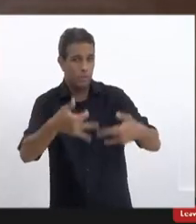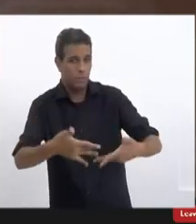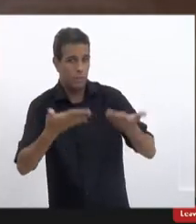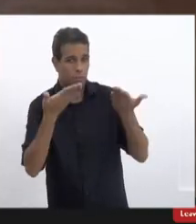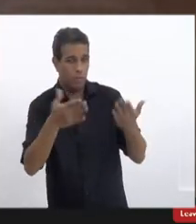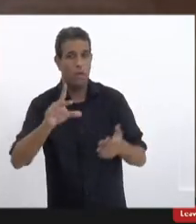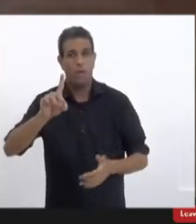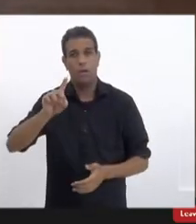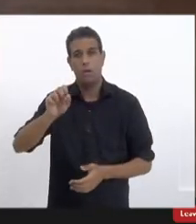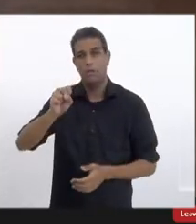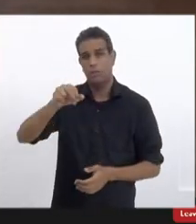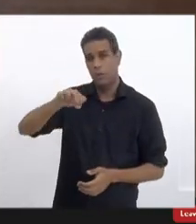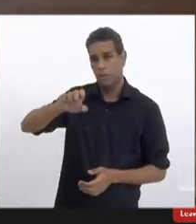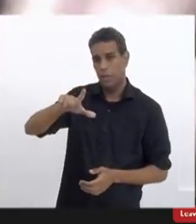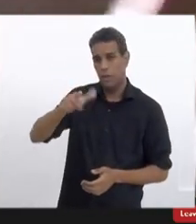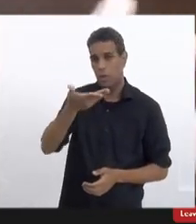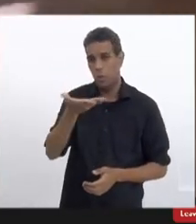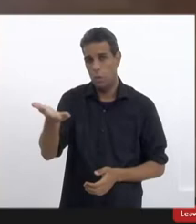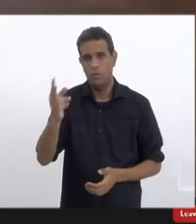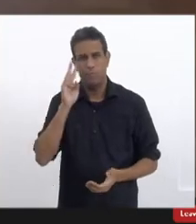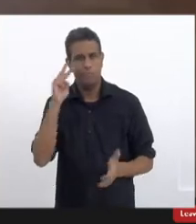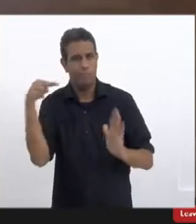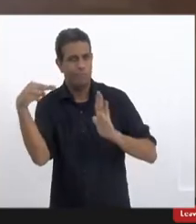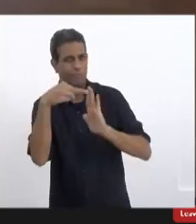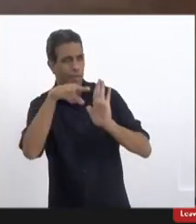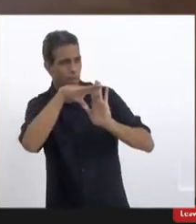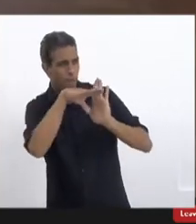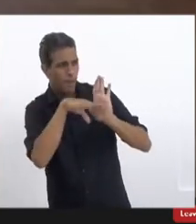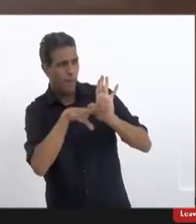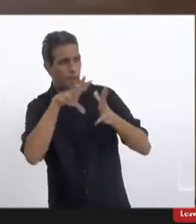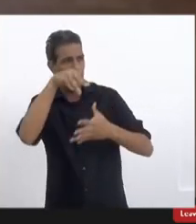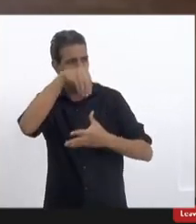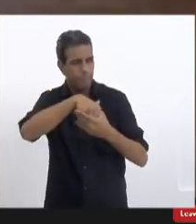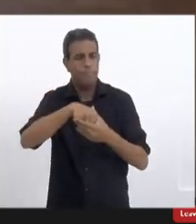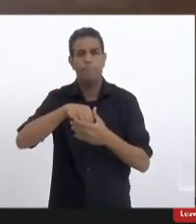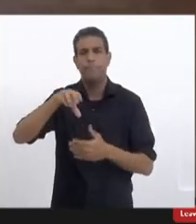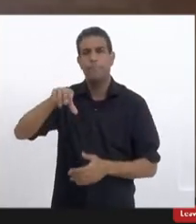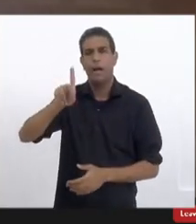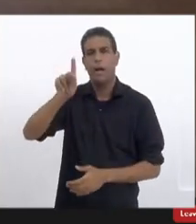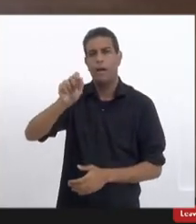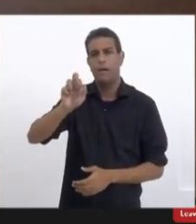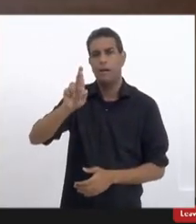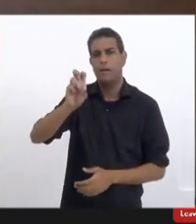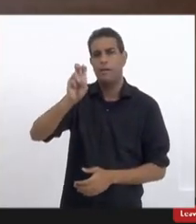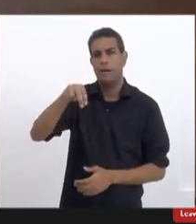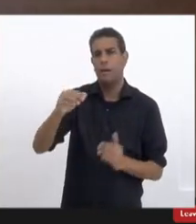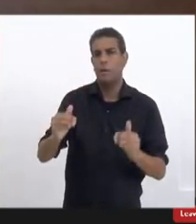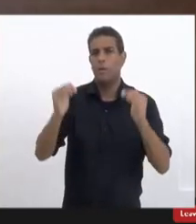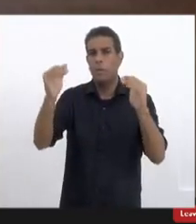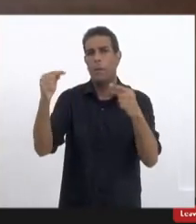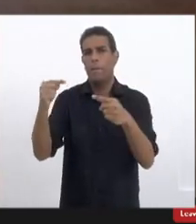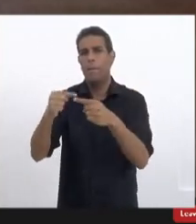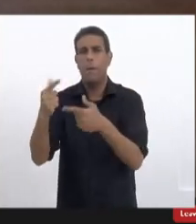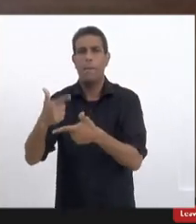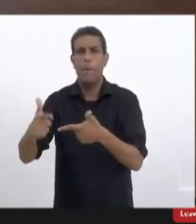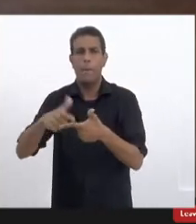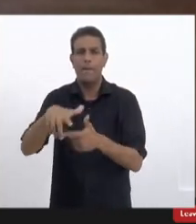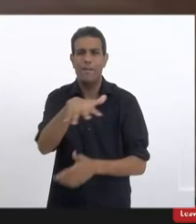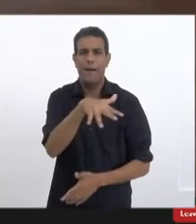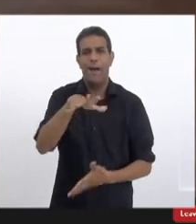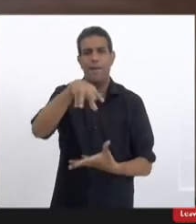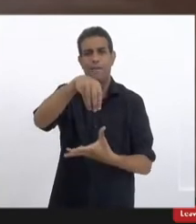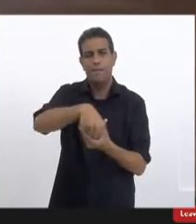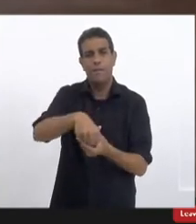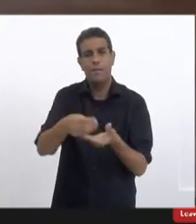algumas anotações aqui, então estou olhando as minhas anotações pelo Daniel, pela Karen. Esse é um problema multissetorial, né, interdisciplinar,